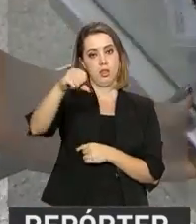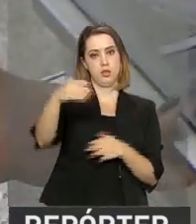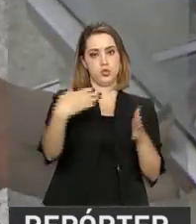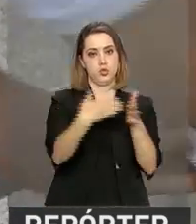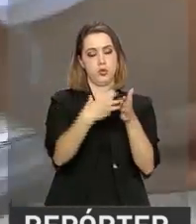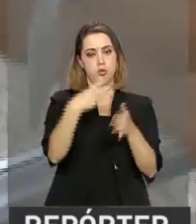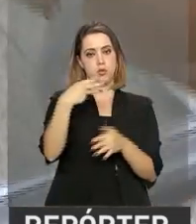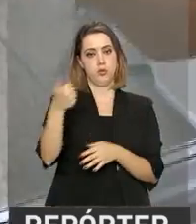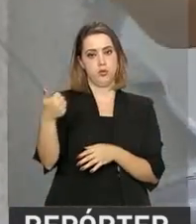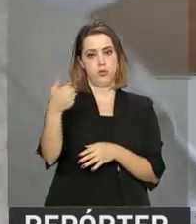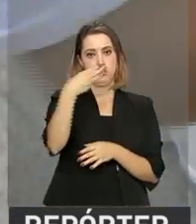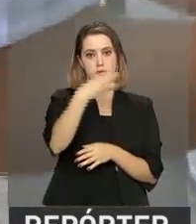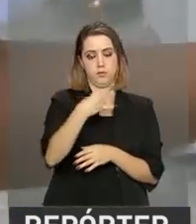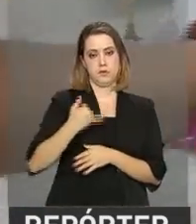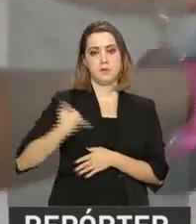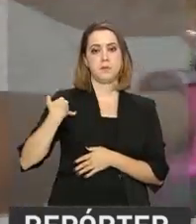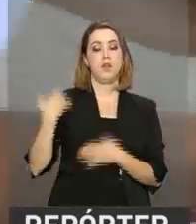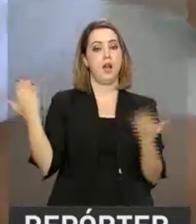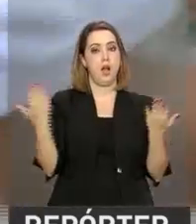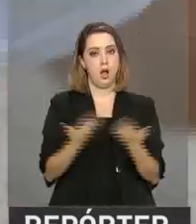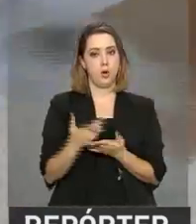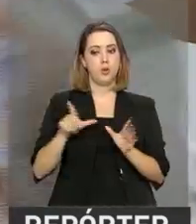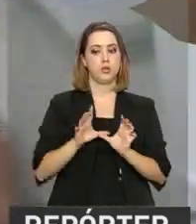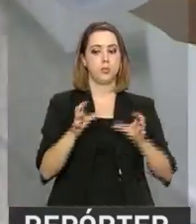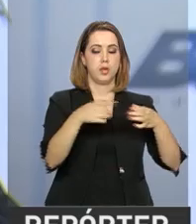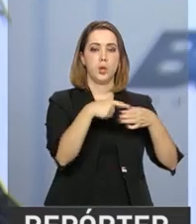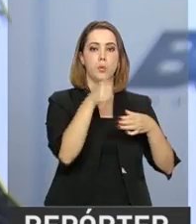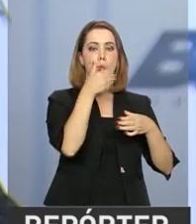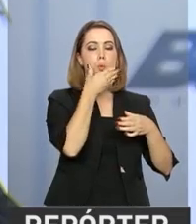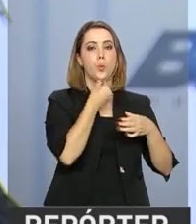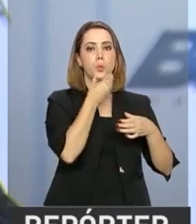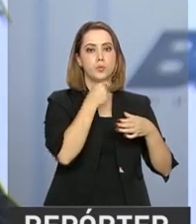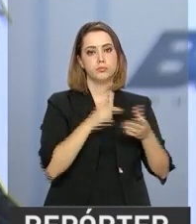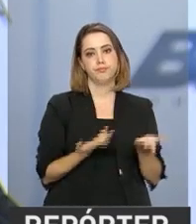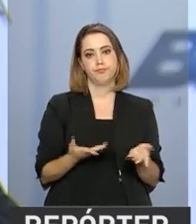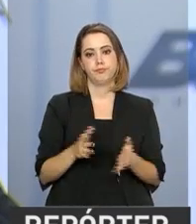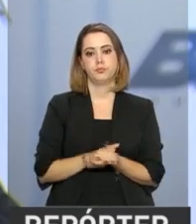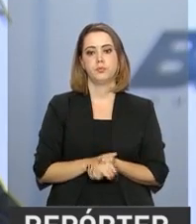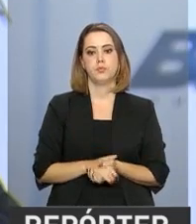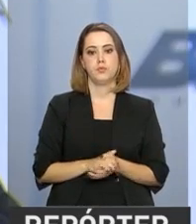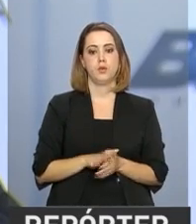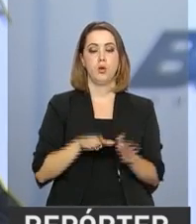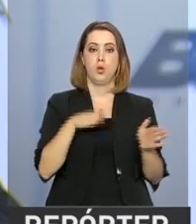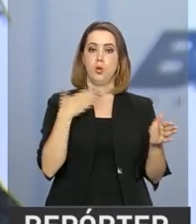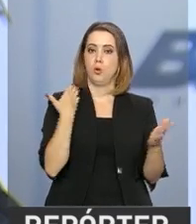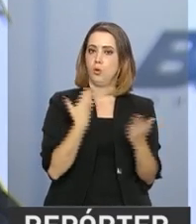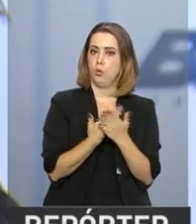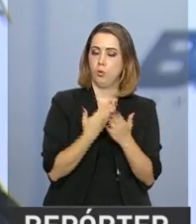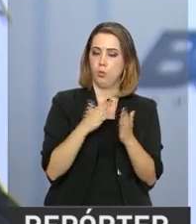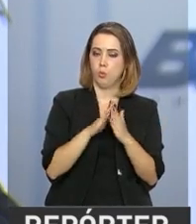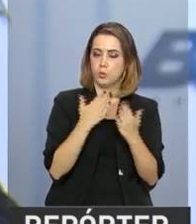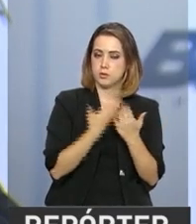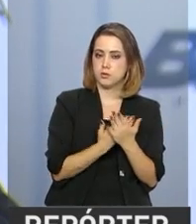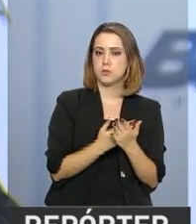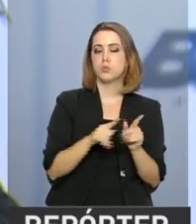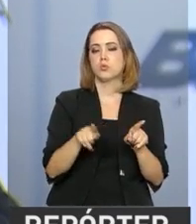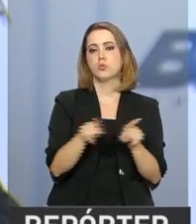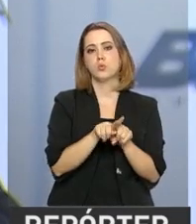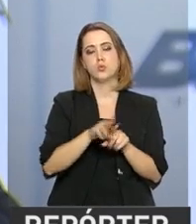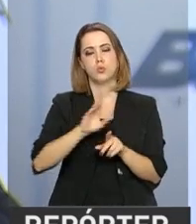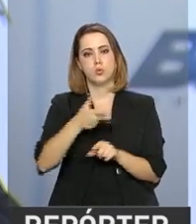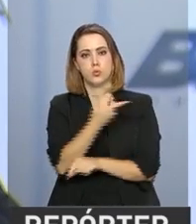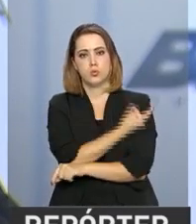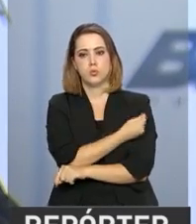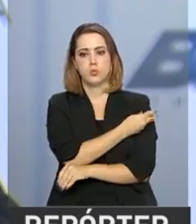12 e 13 anos também vão receber as doses os estudos né e os países que introduziram a vacina já há algum tempo